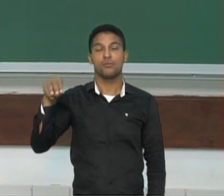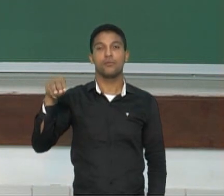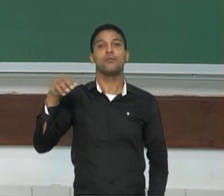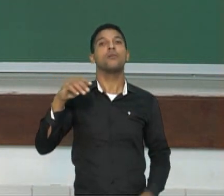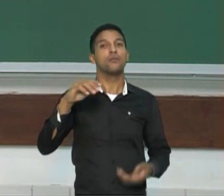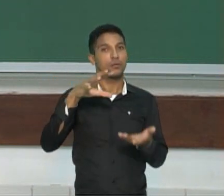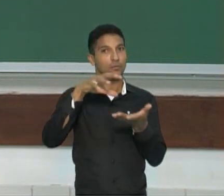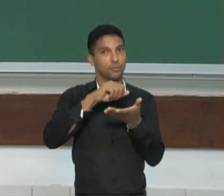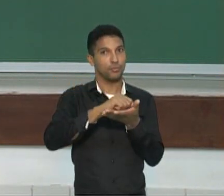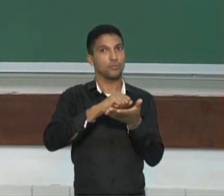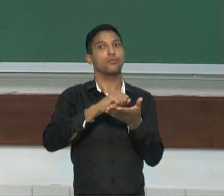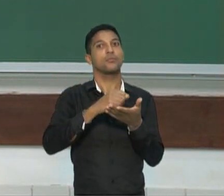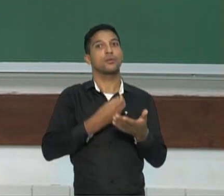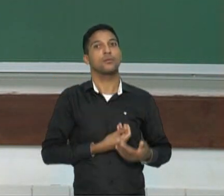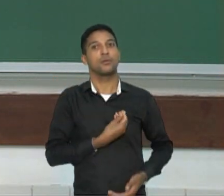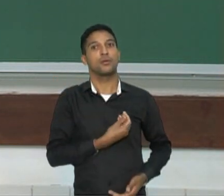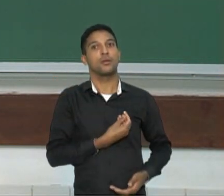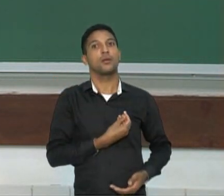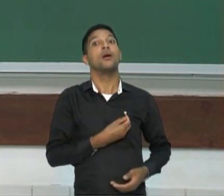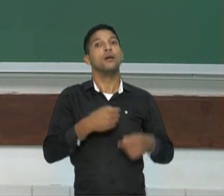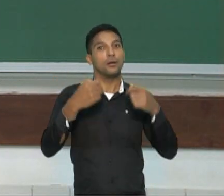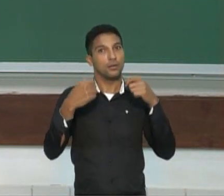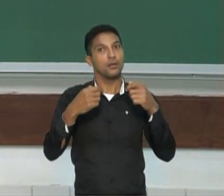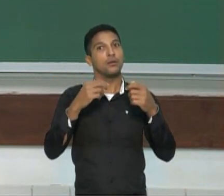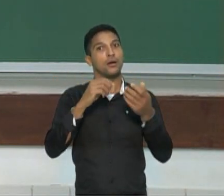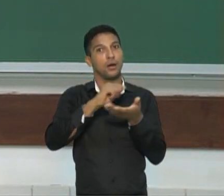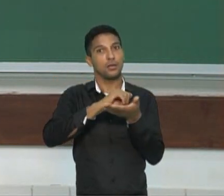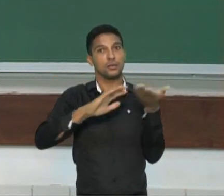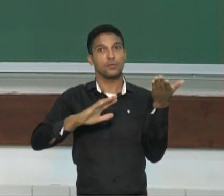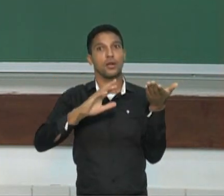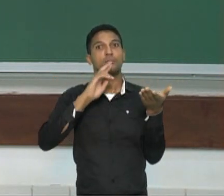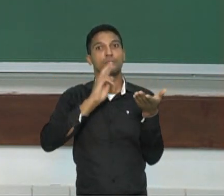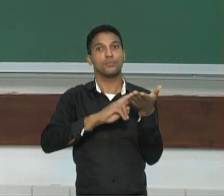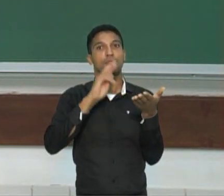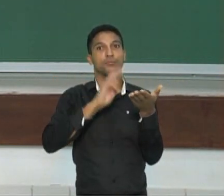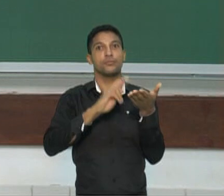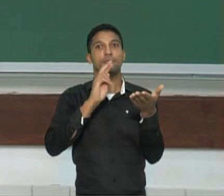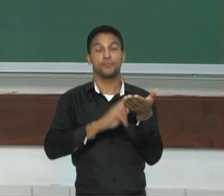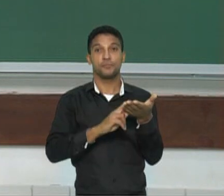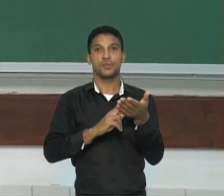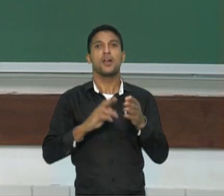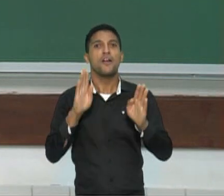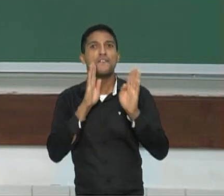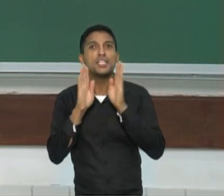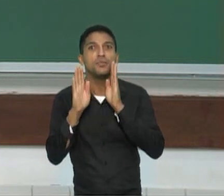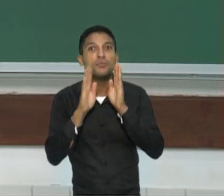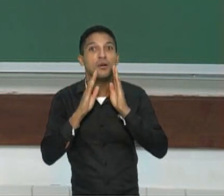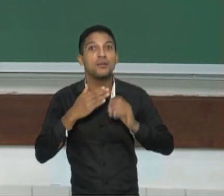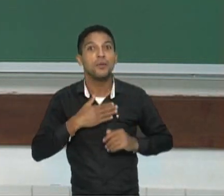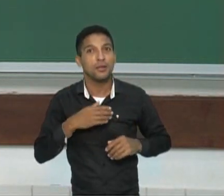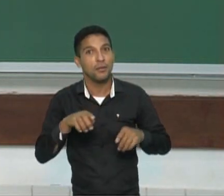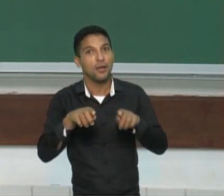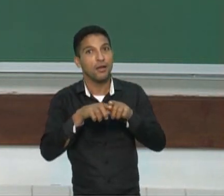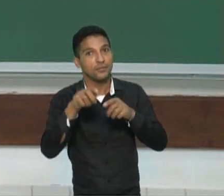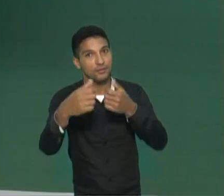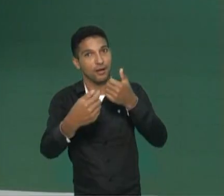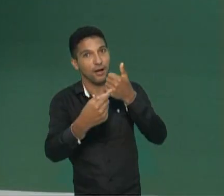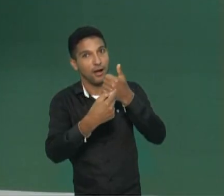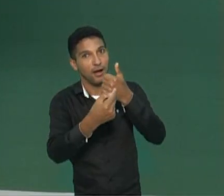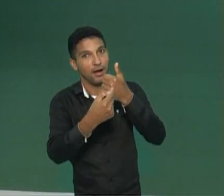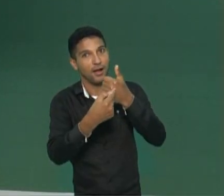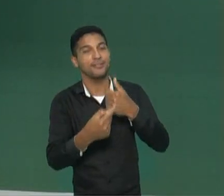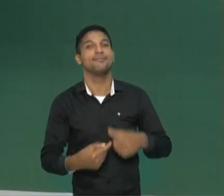pode mandar por lá. Eu sei que muita gente ainda me curte lá no Facebook, pode ir curtindo lá à vontade, tá? E vamos começar a aula hoje, que é muito